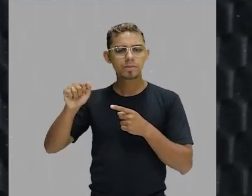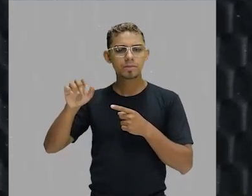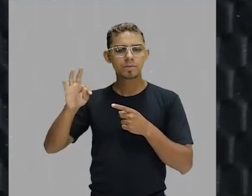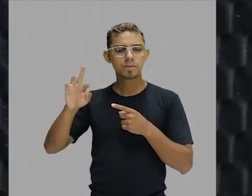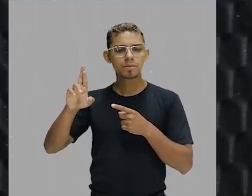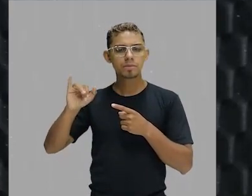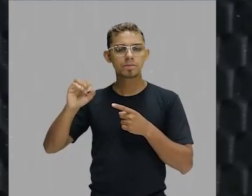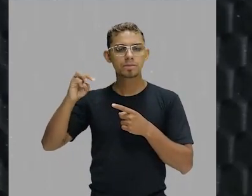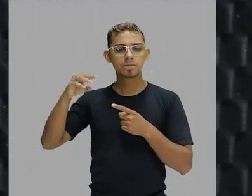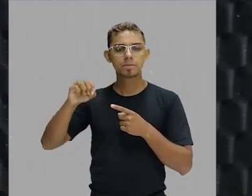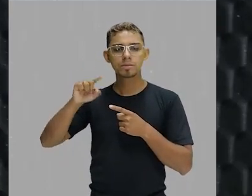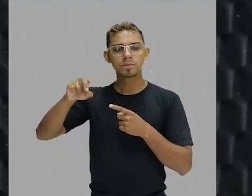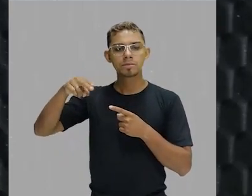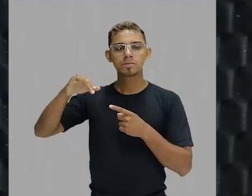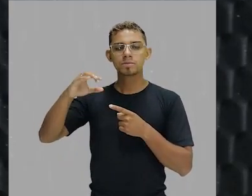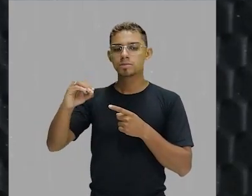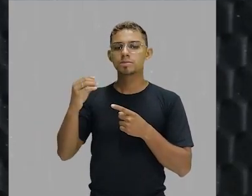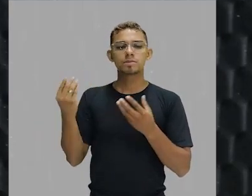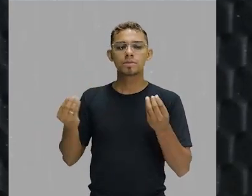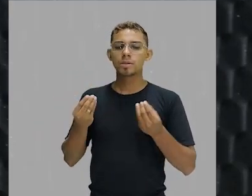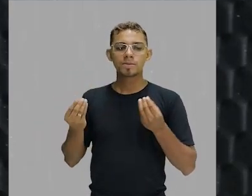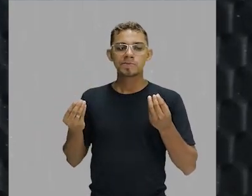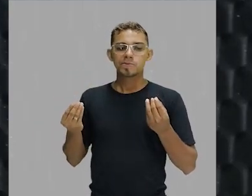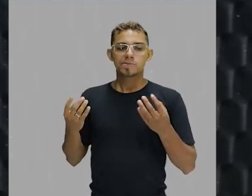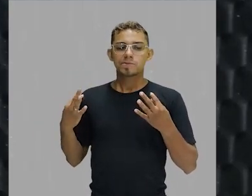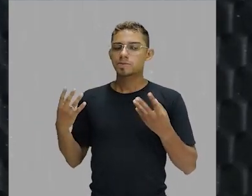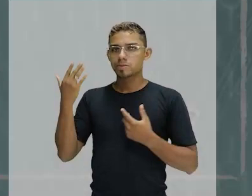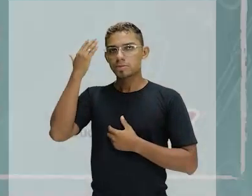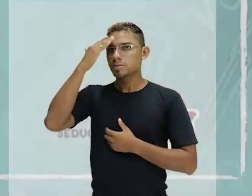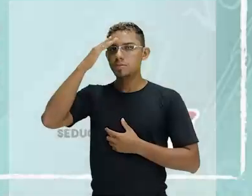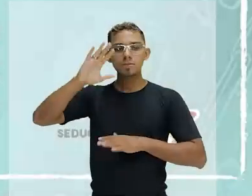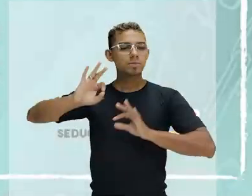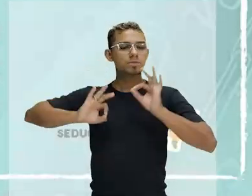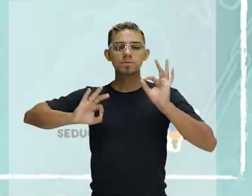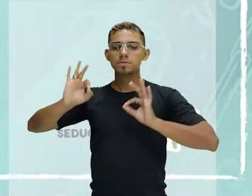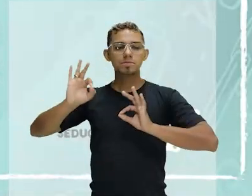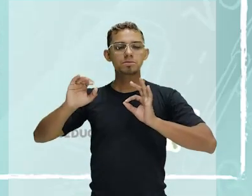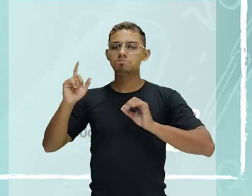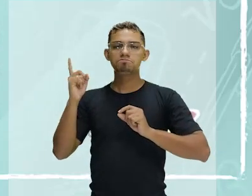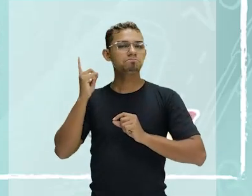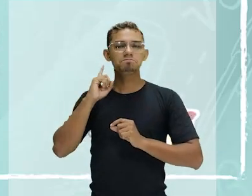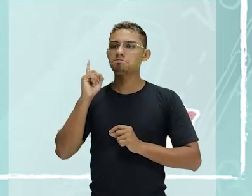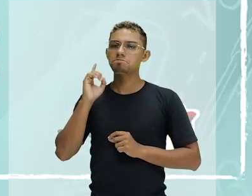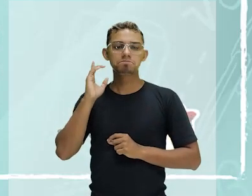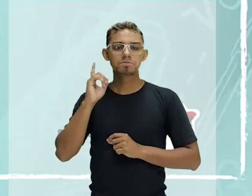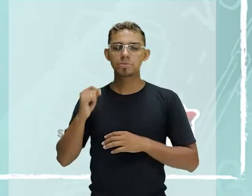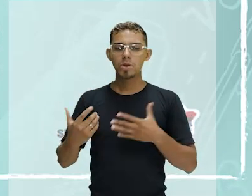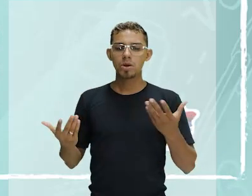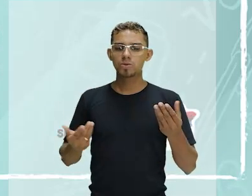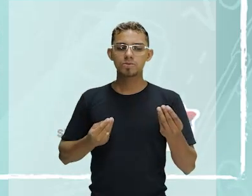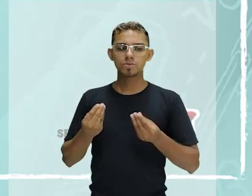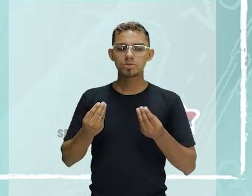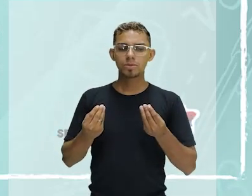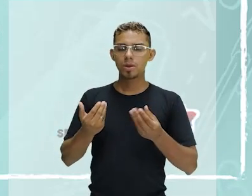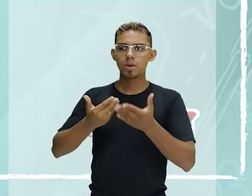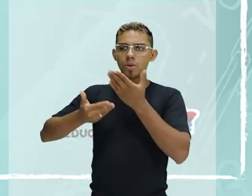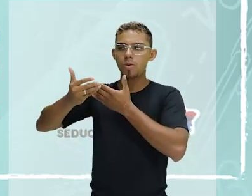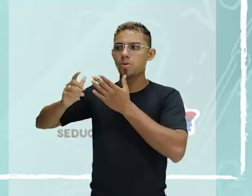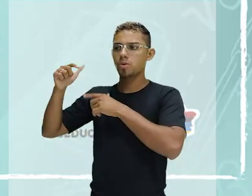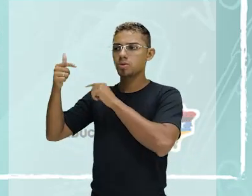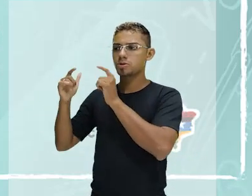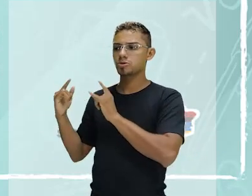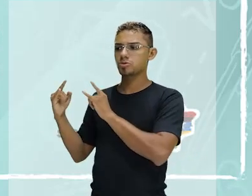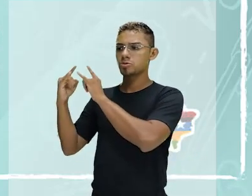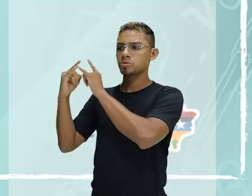dele, é de todo mundo. Então, na hora que a gente não consegue entender que esse patrimônio ele é gerenciado por outras